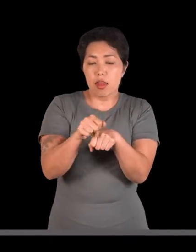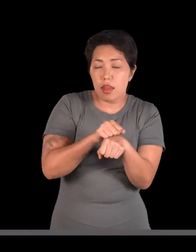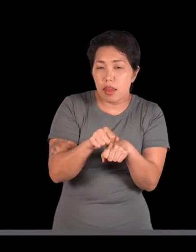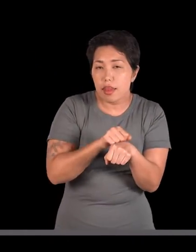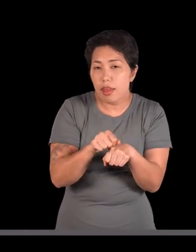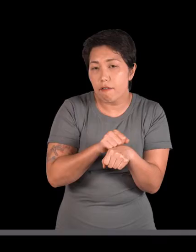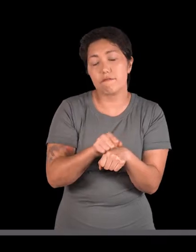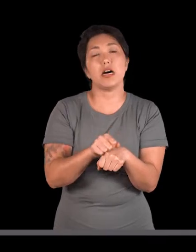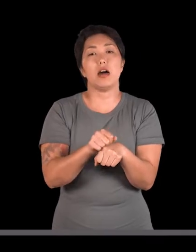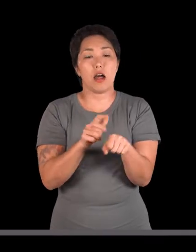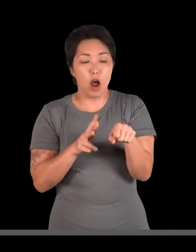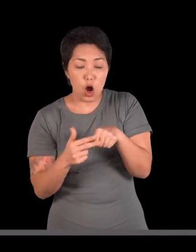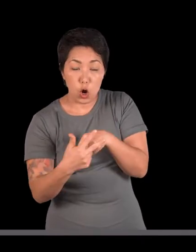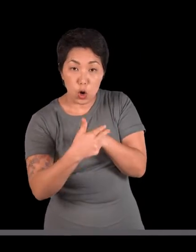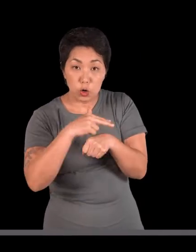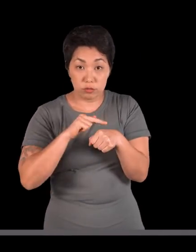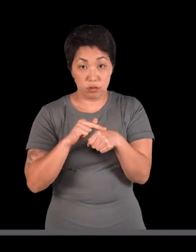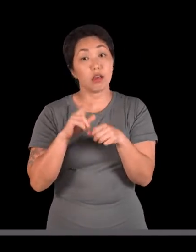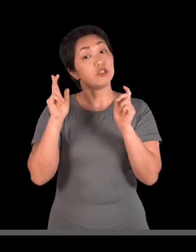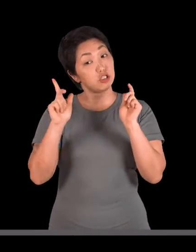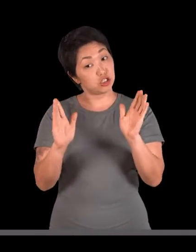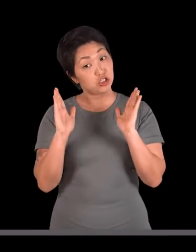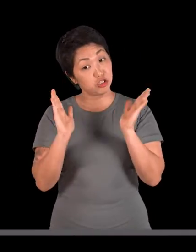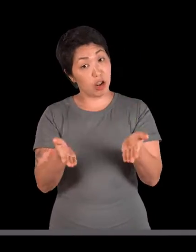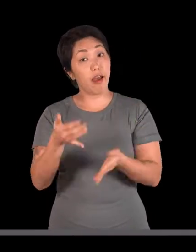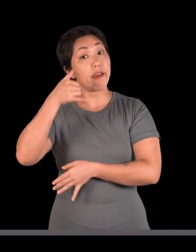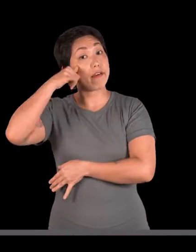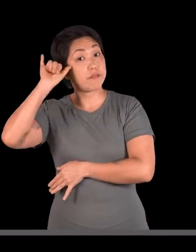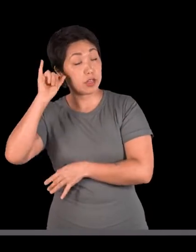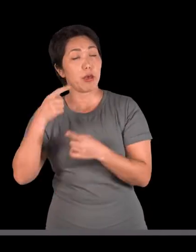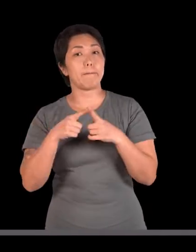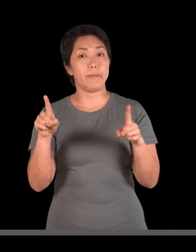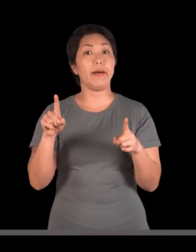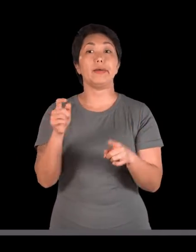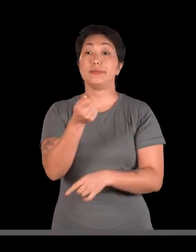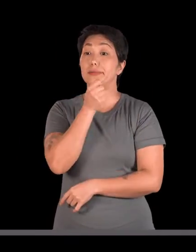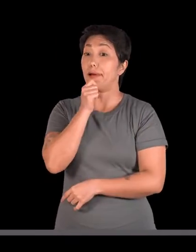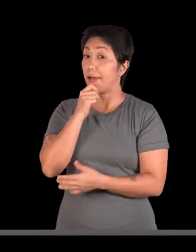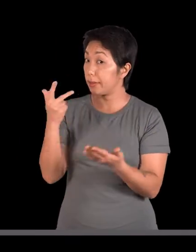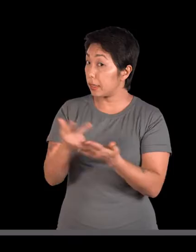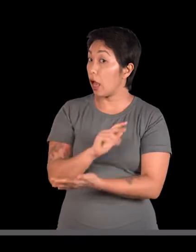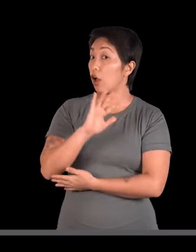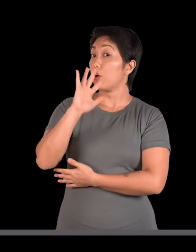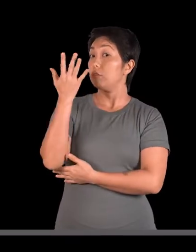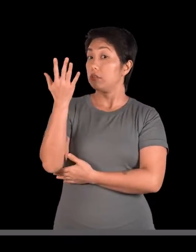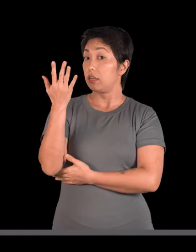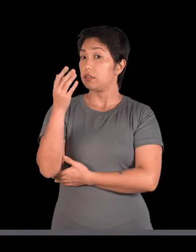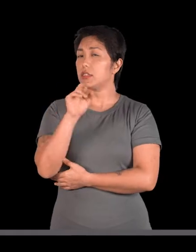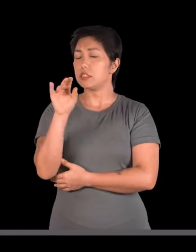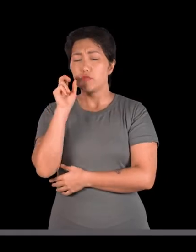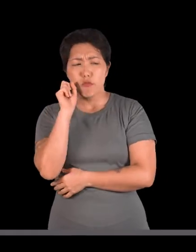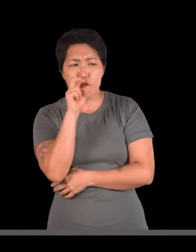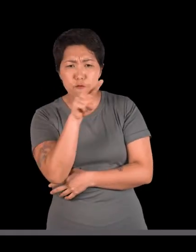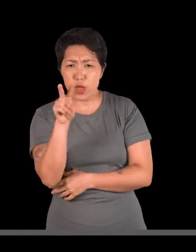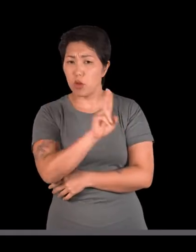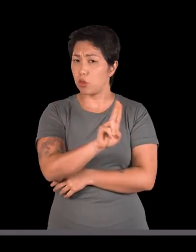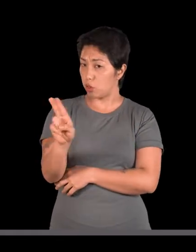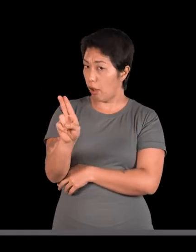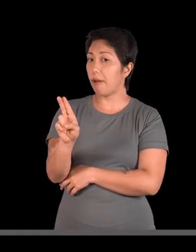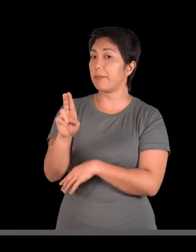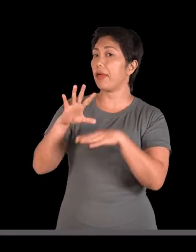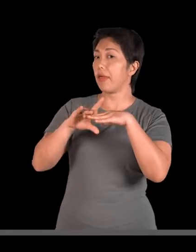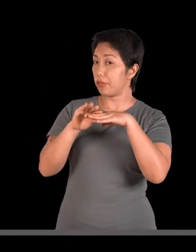com aparo, já vai estar sendo combatido isso aí, mas que ainda acontece. Se você vê aí